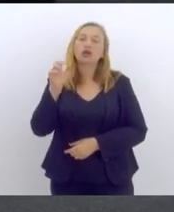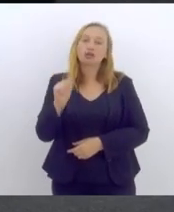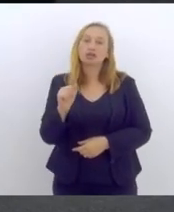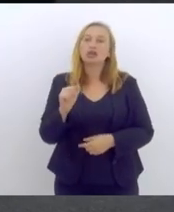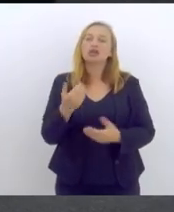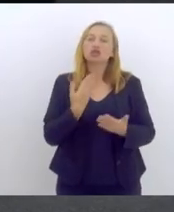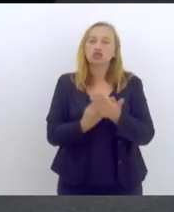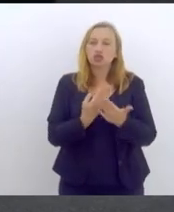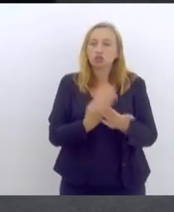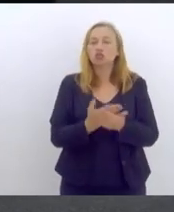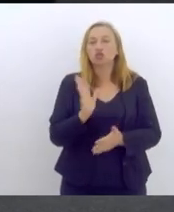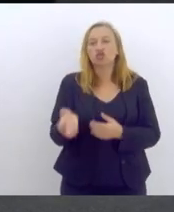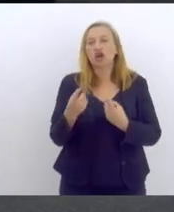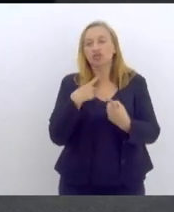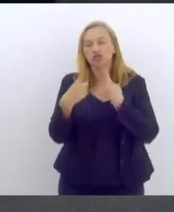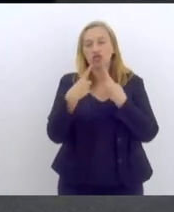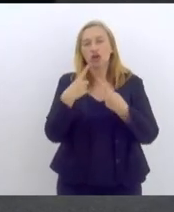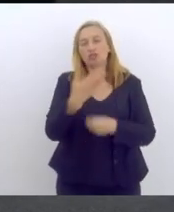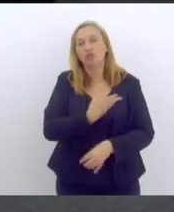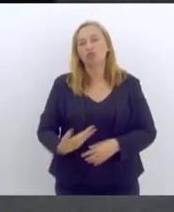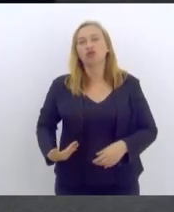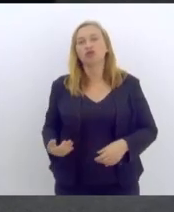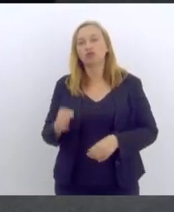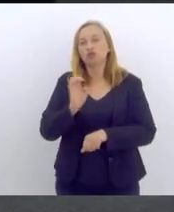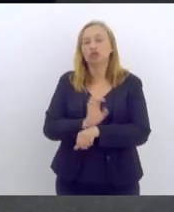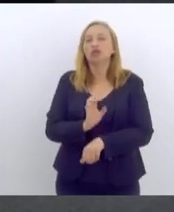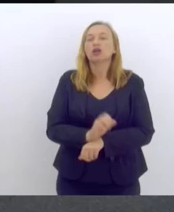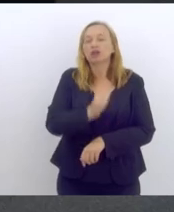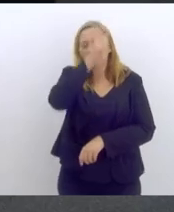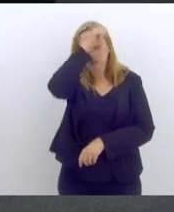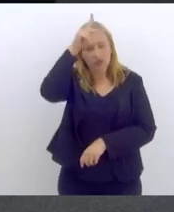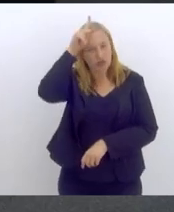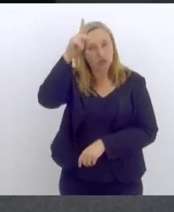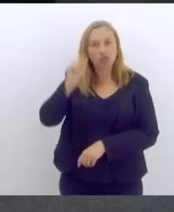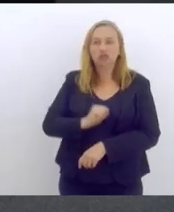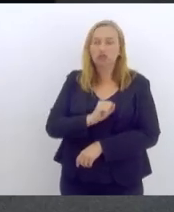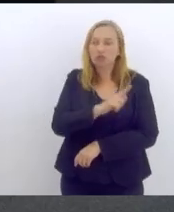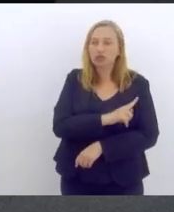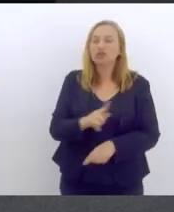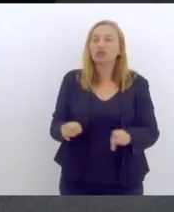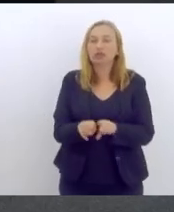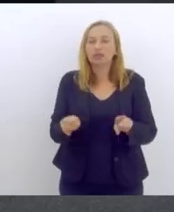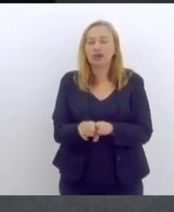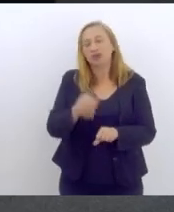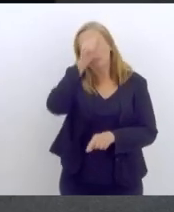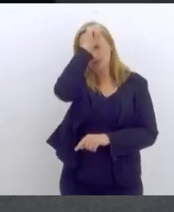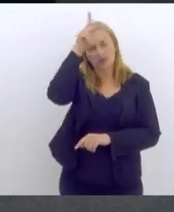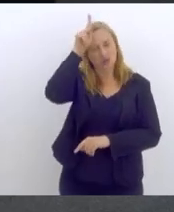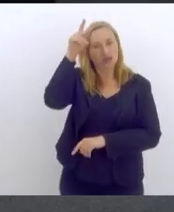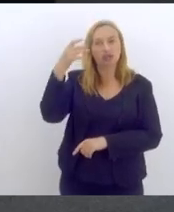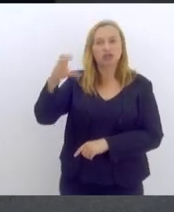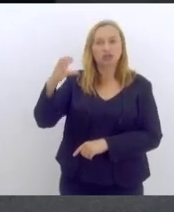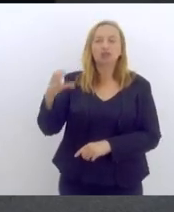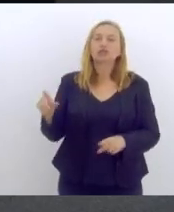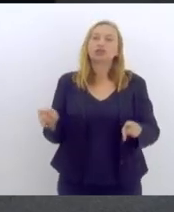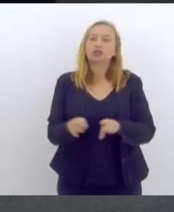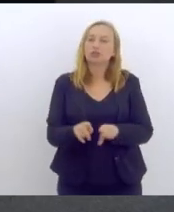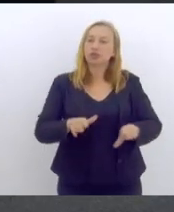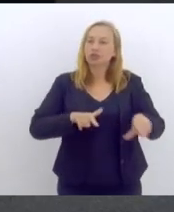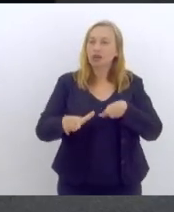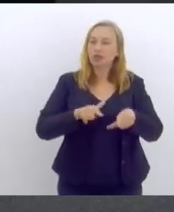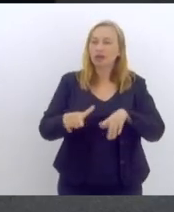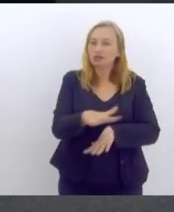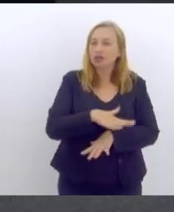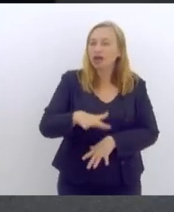já no diálogo com o governo do Estado, com a Prefeitura de São Gonçalo e com a Prefeitura de Niterói, além de ações na área da